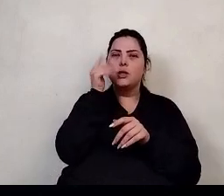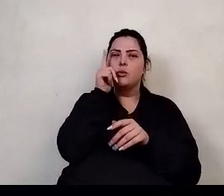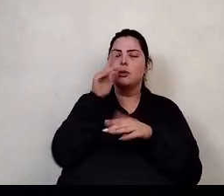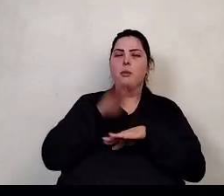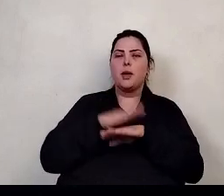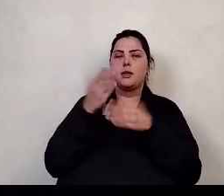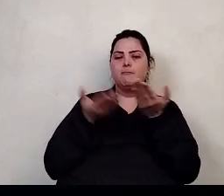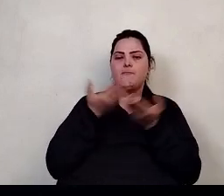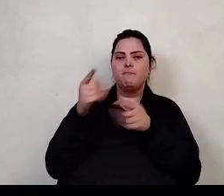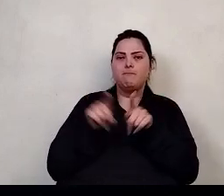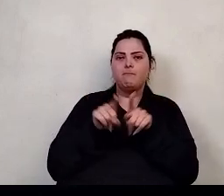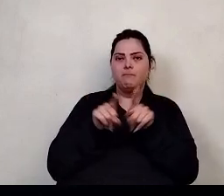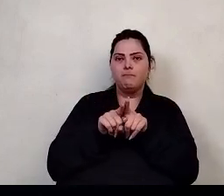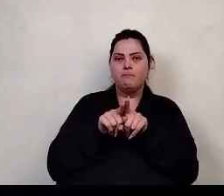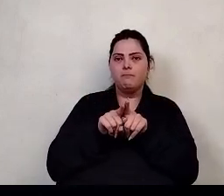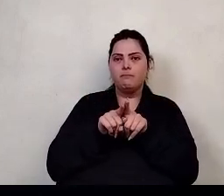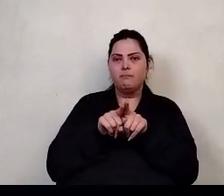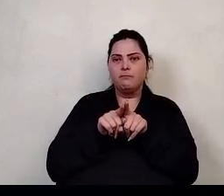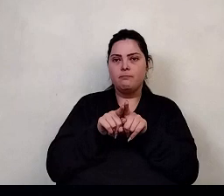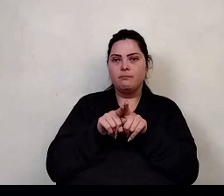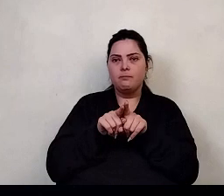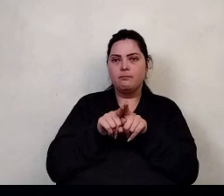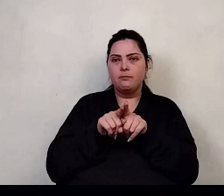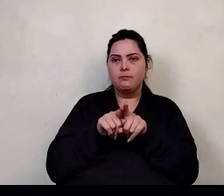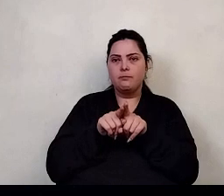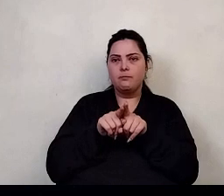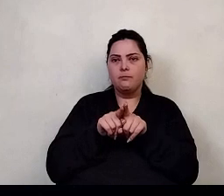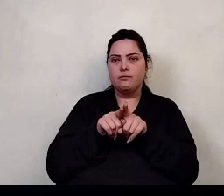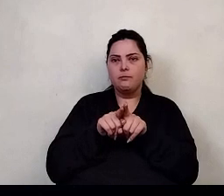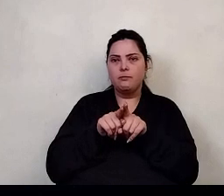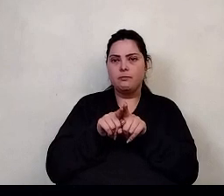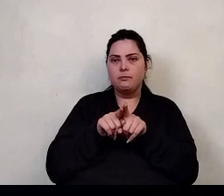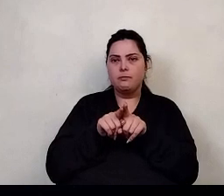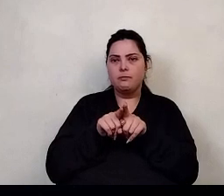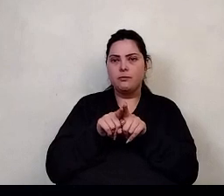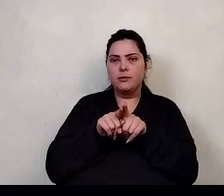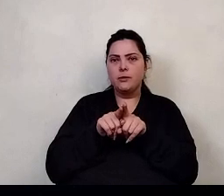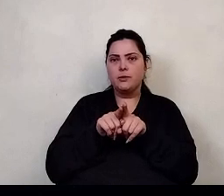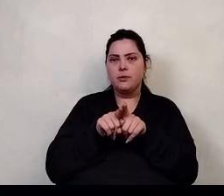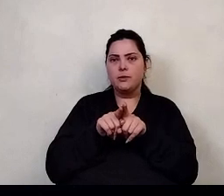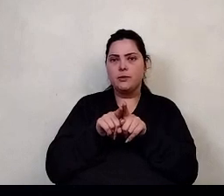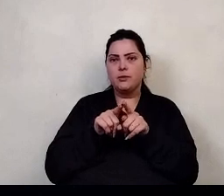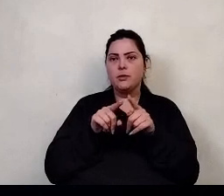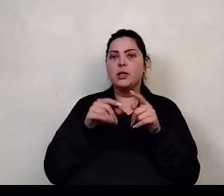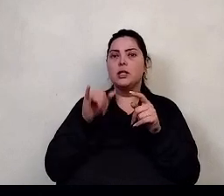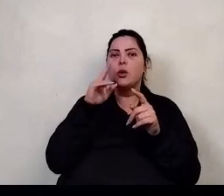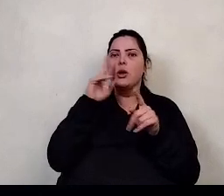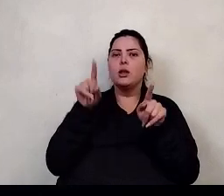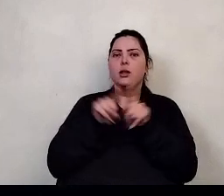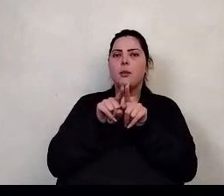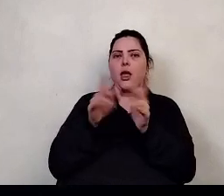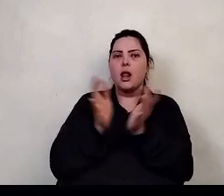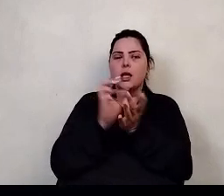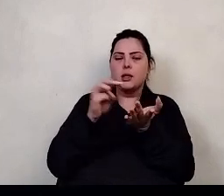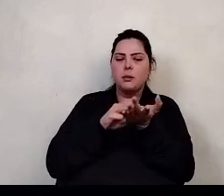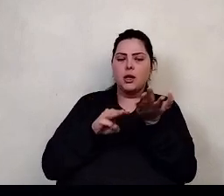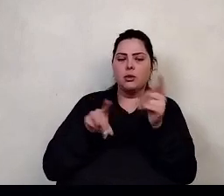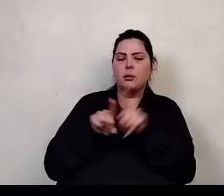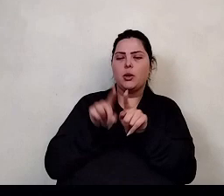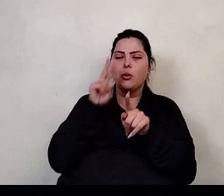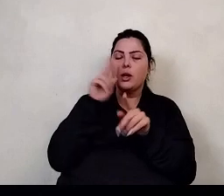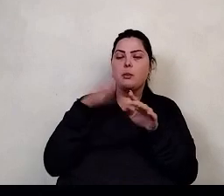principal ponto dele é, ele dá uma maior garantia sobre o todo. Porque eu já não estou olhando só para classes e métodos, eu estou olhando para o meu componente que está sendo